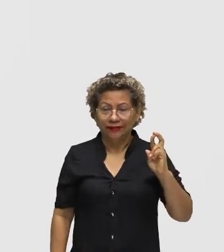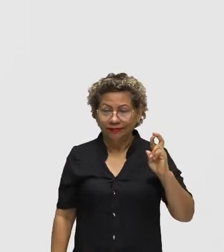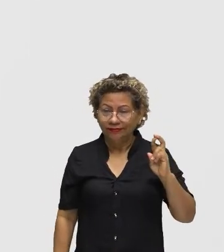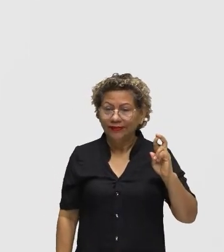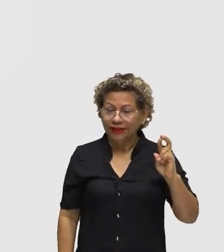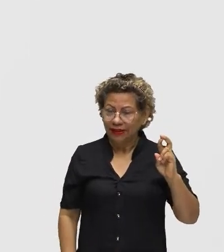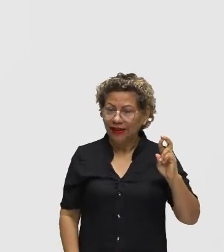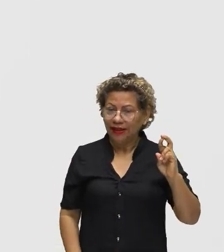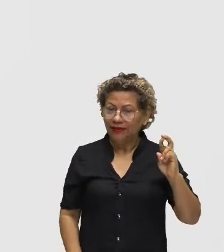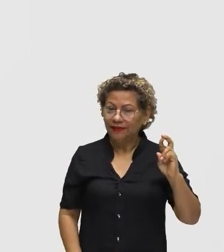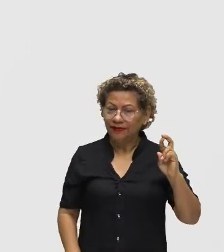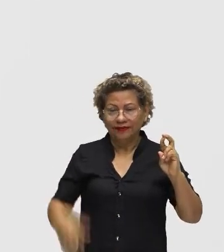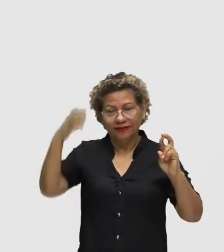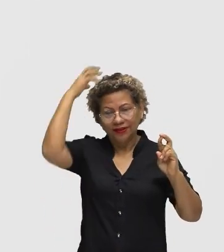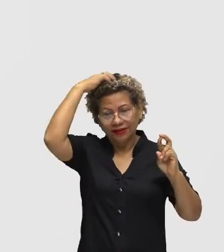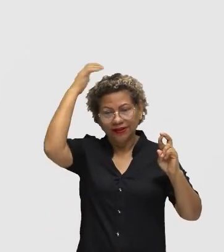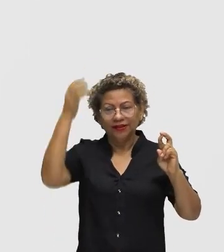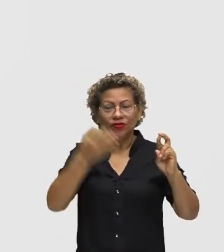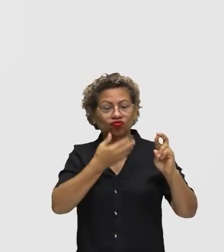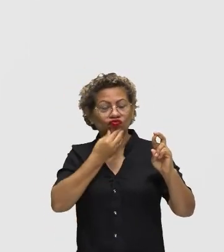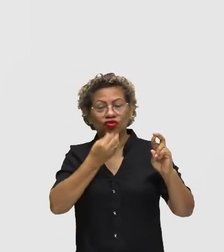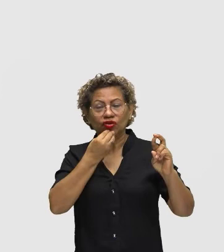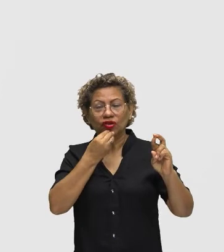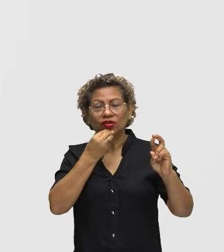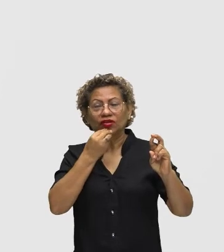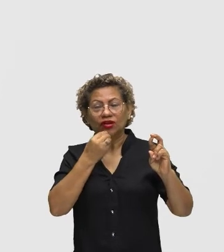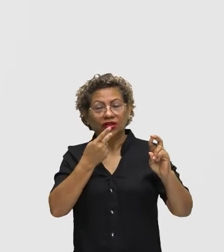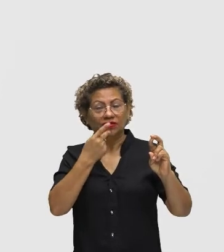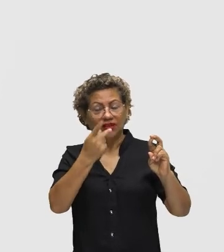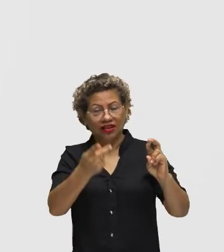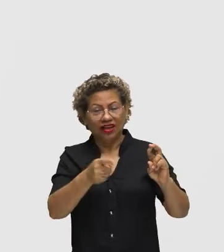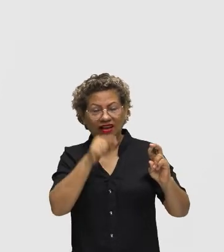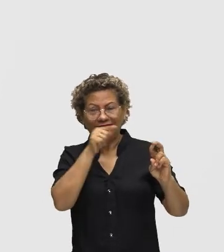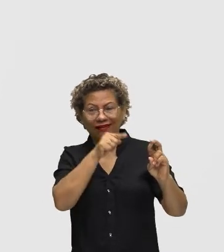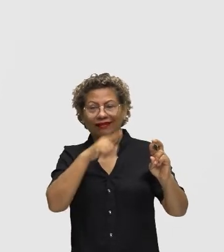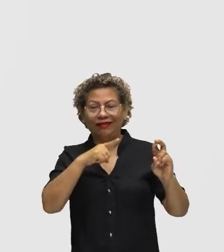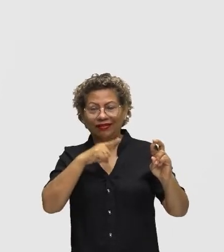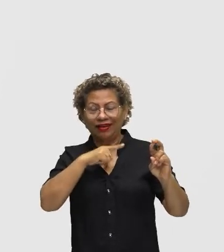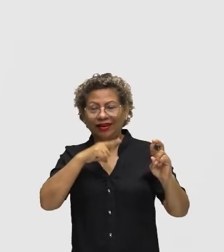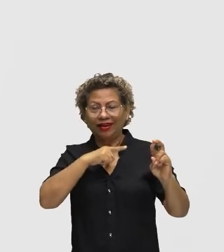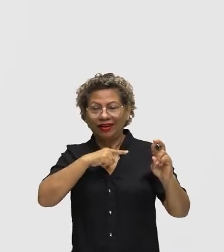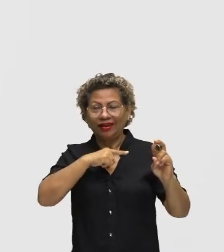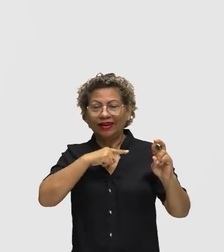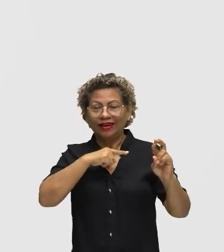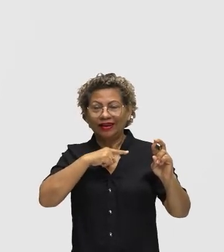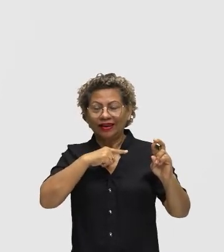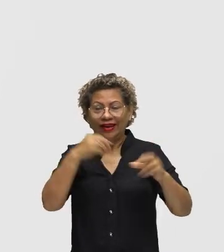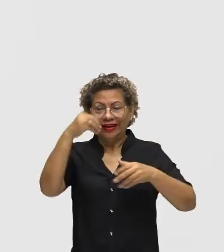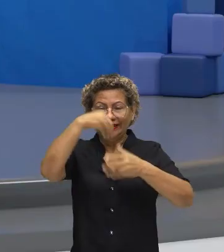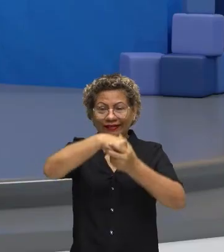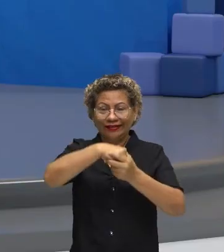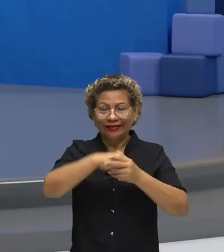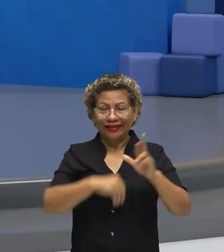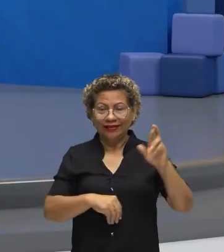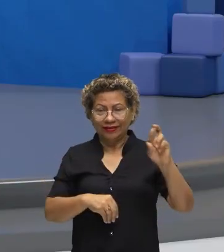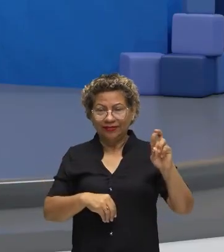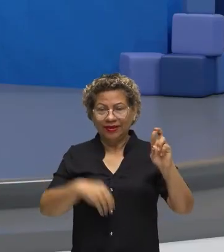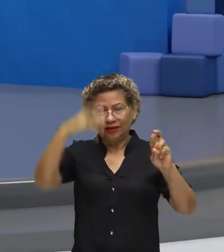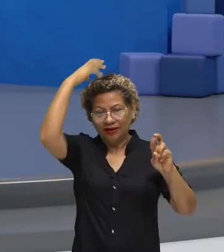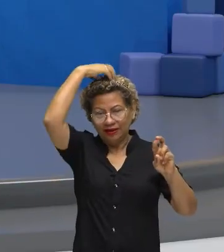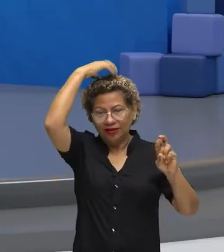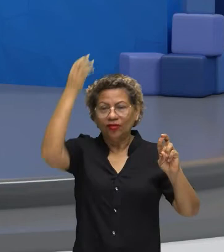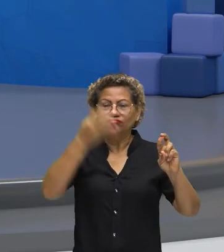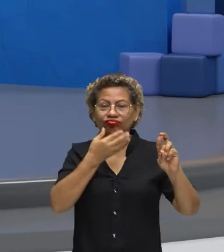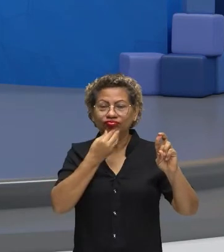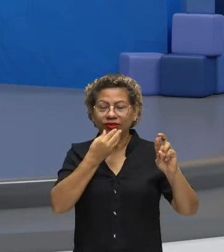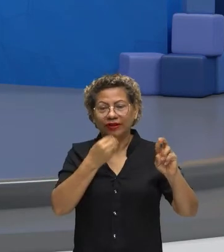Então é isso, quando a pessoa fala assim, tá com o rei na barriga, normalmente hoje a gente traz para esse sentido figurado, né, de dizer que a pessoa